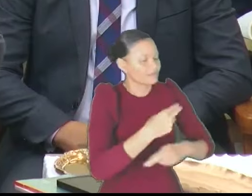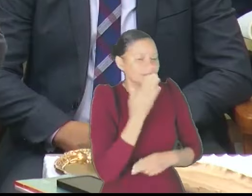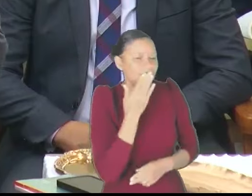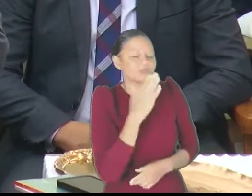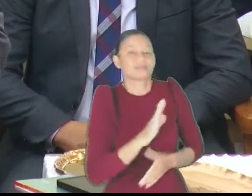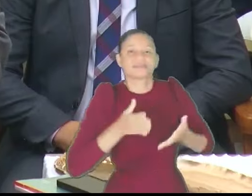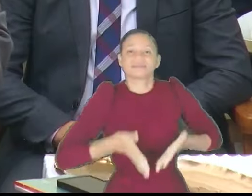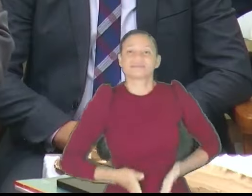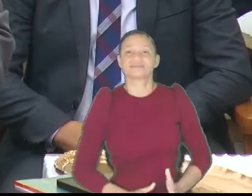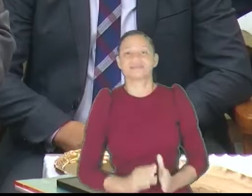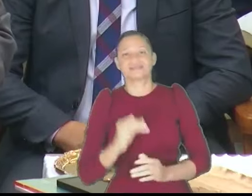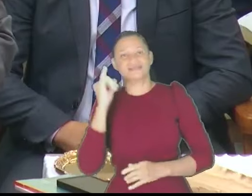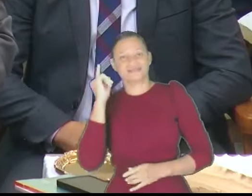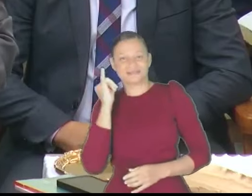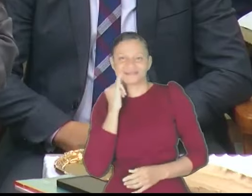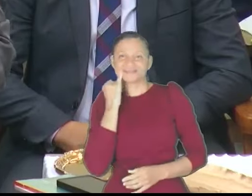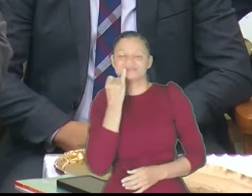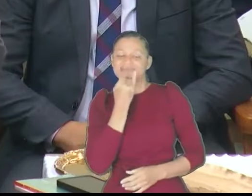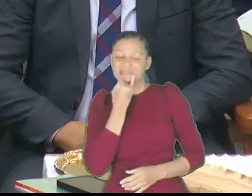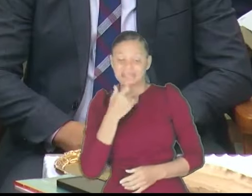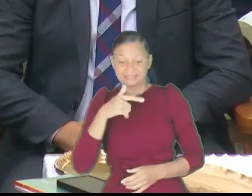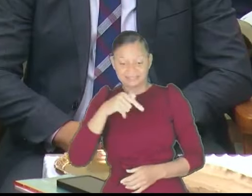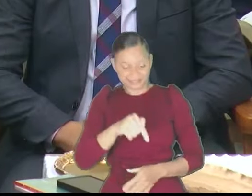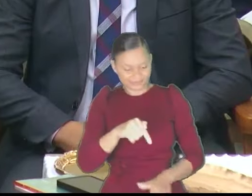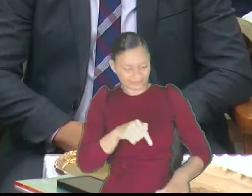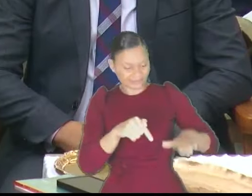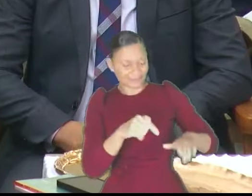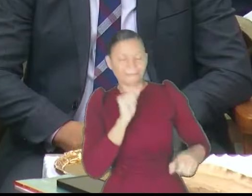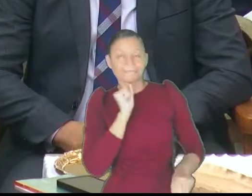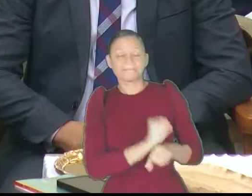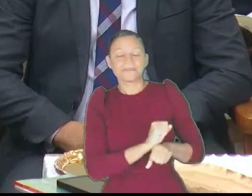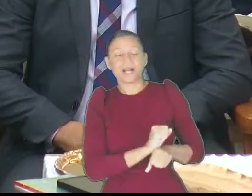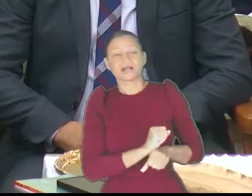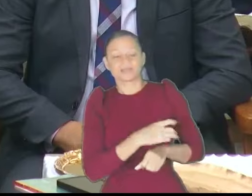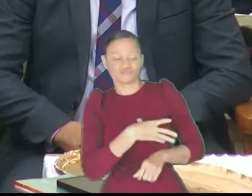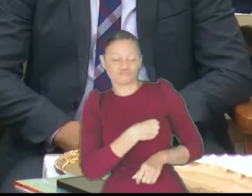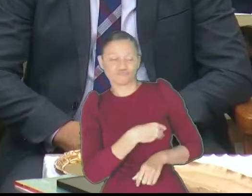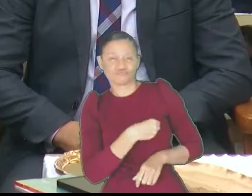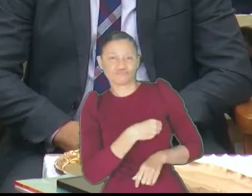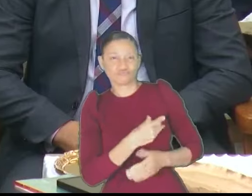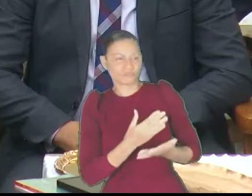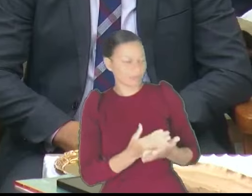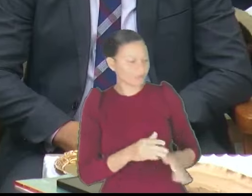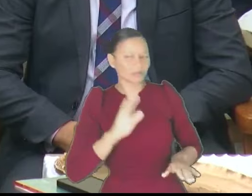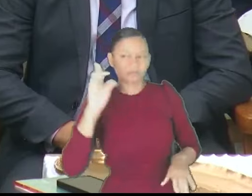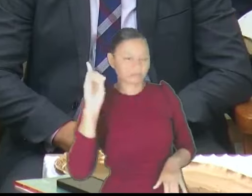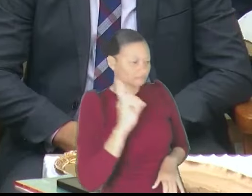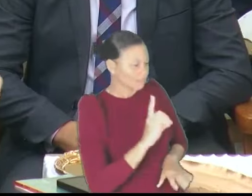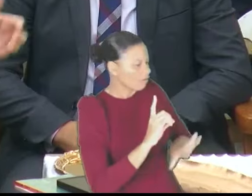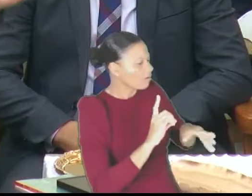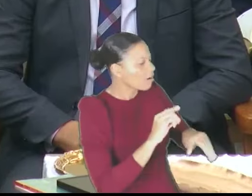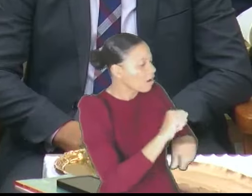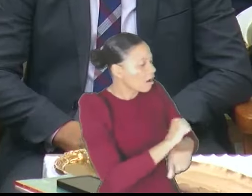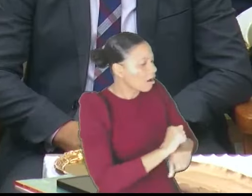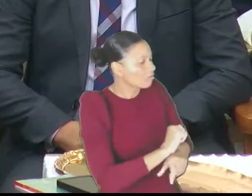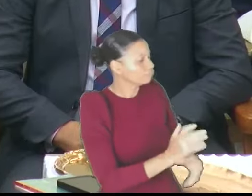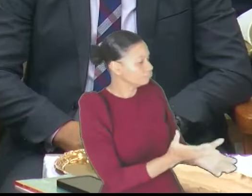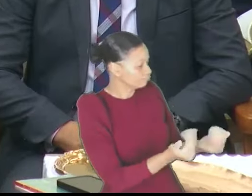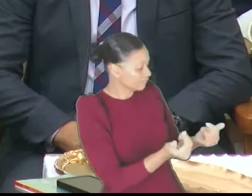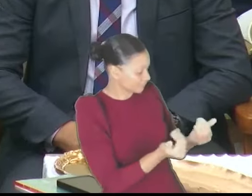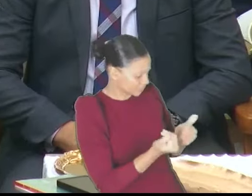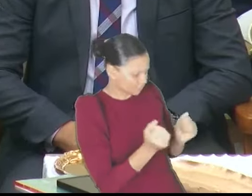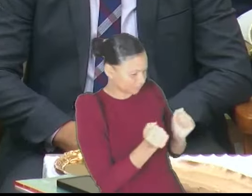Isaac. 7 anos o menino é desmamado. Quando desmama, Deus disse: Abraão, dê para cá teu Isaac.